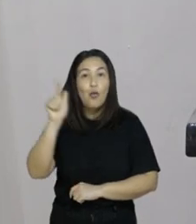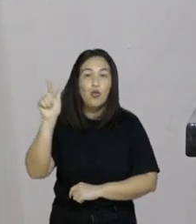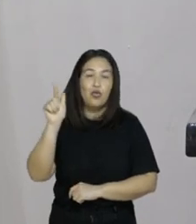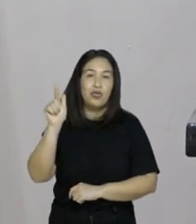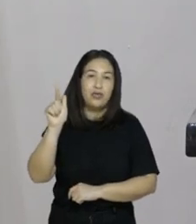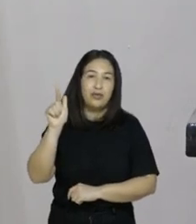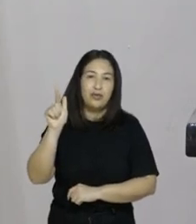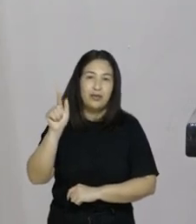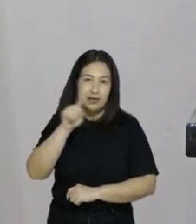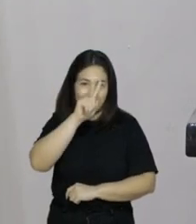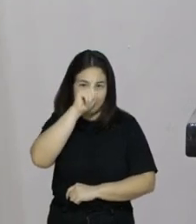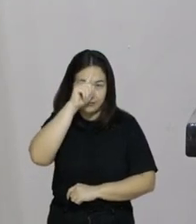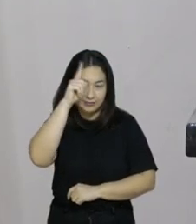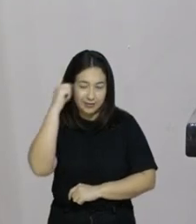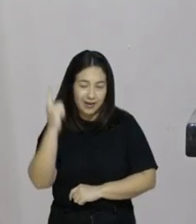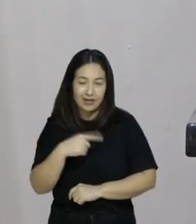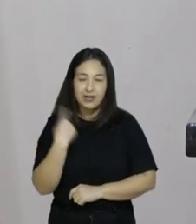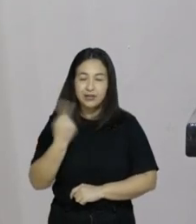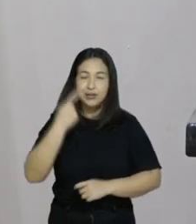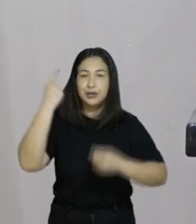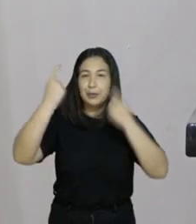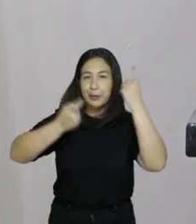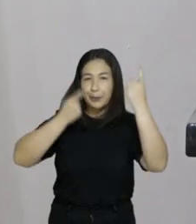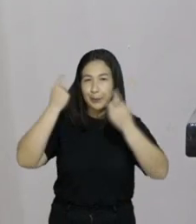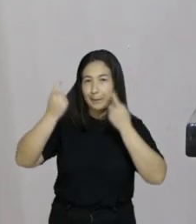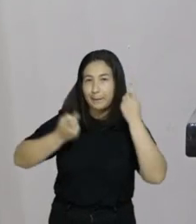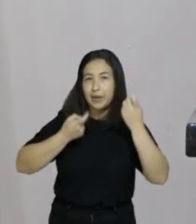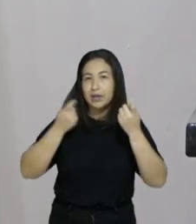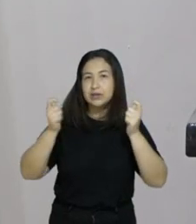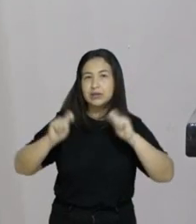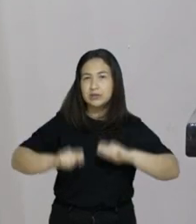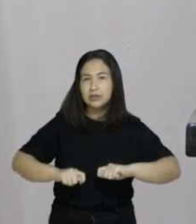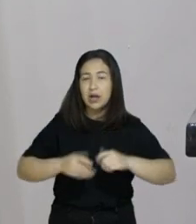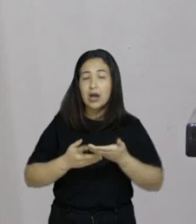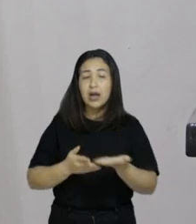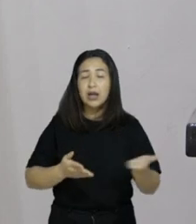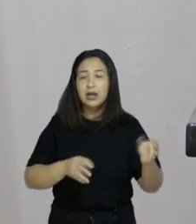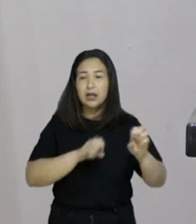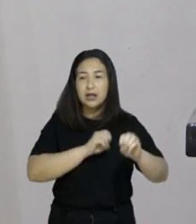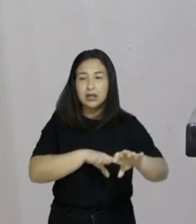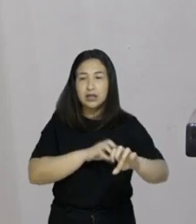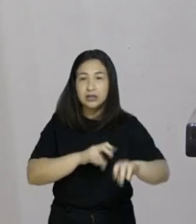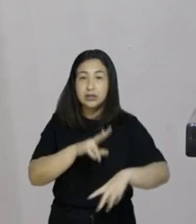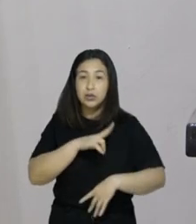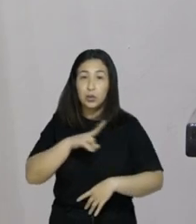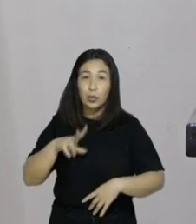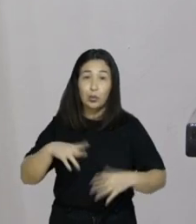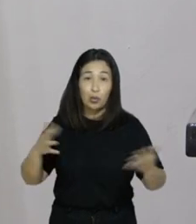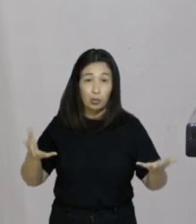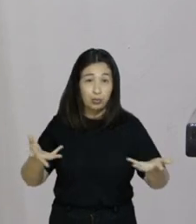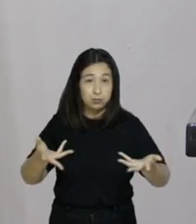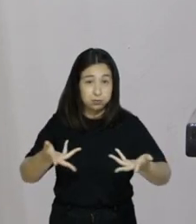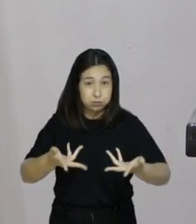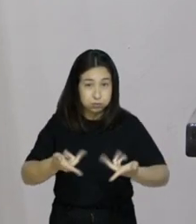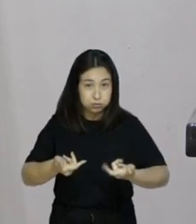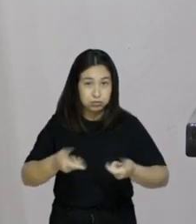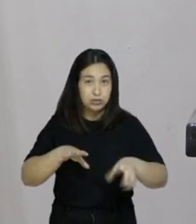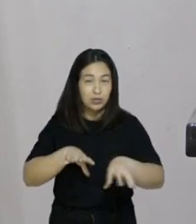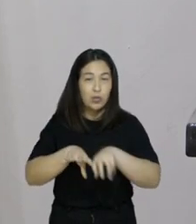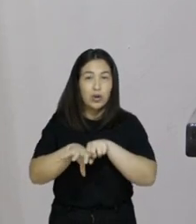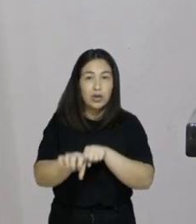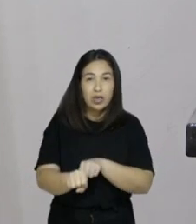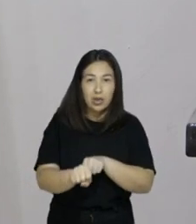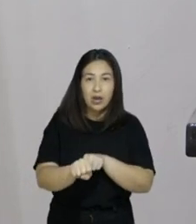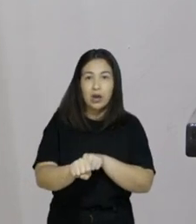que traduz nossa preocupação em garantir o ensino público de qualidade e a formação de